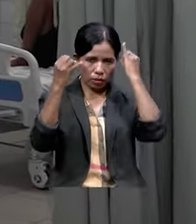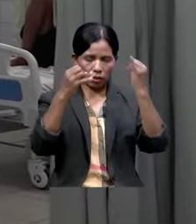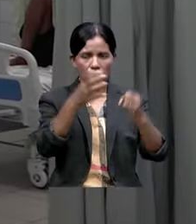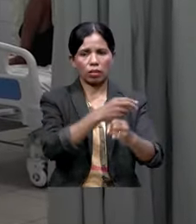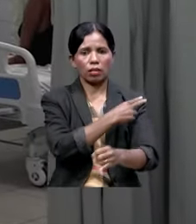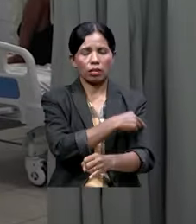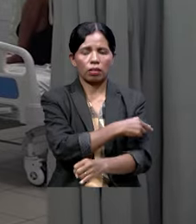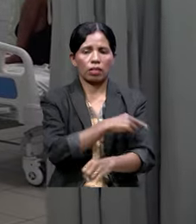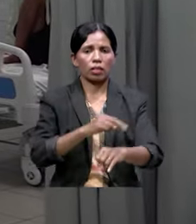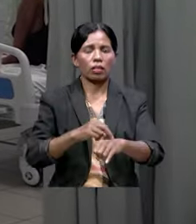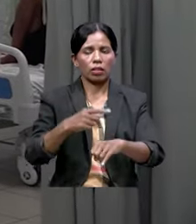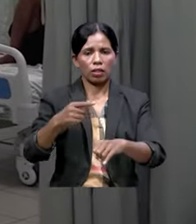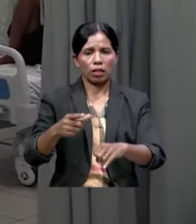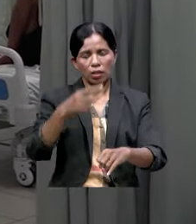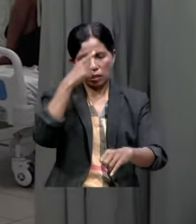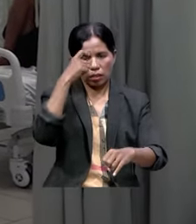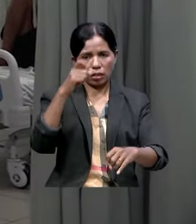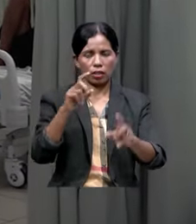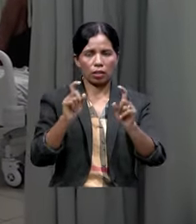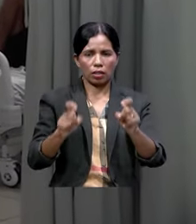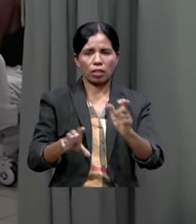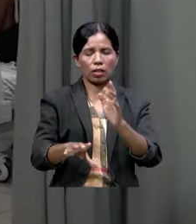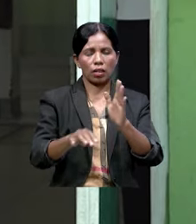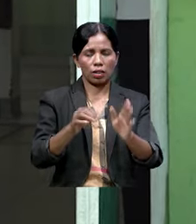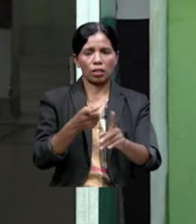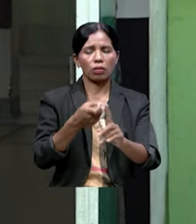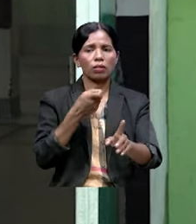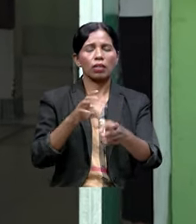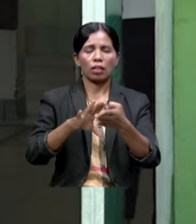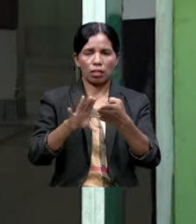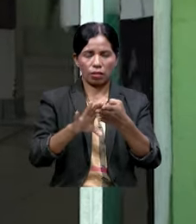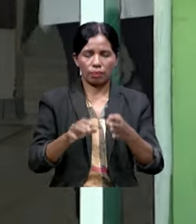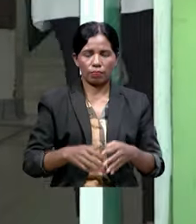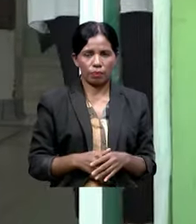Hospital Nacional Rolais, tamba tem que retan o look autorização. Equipa cobertura, GMN.